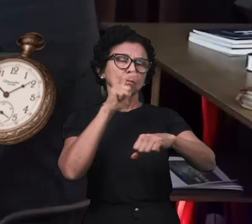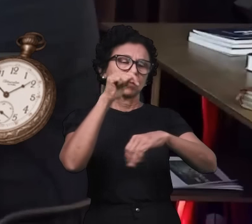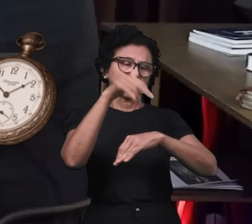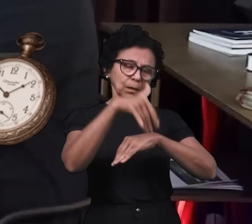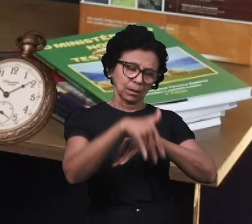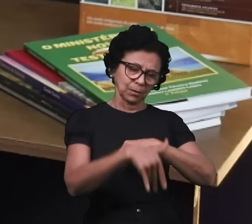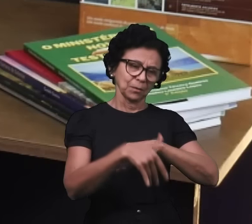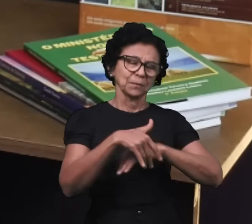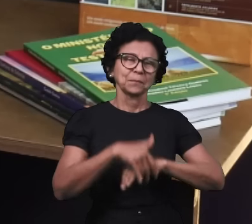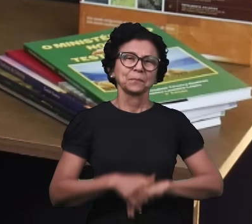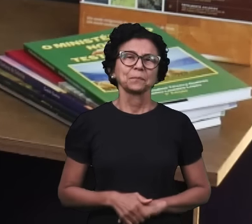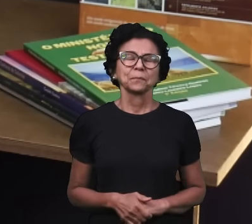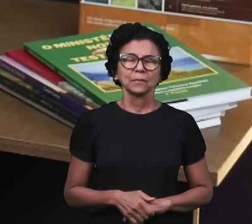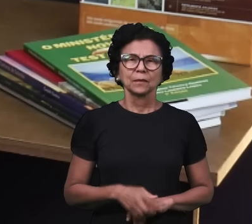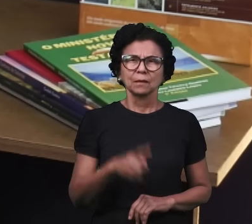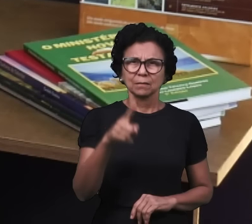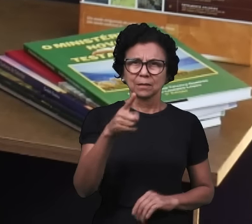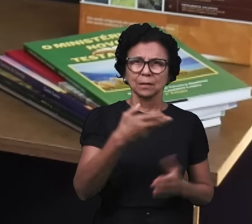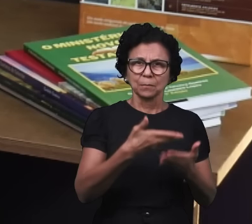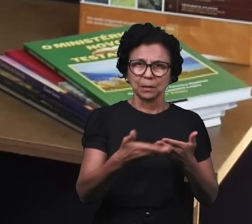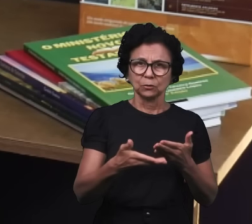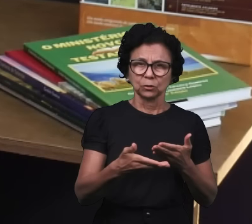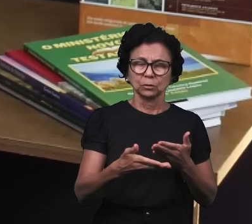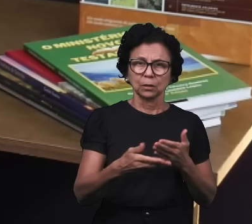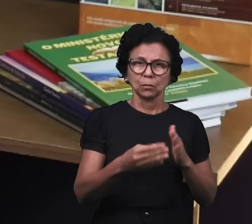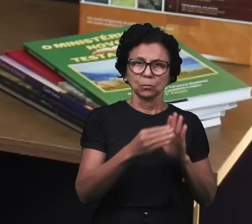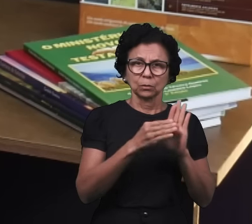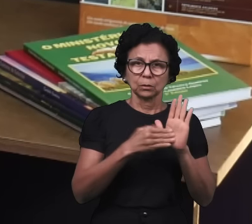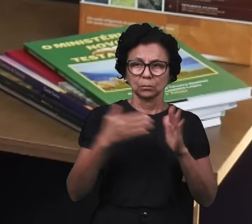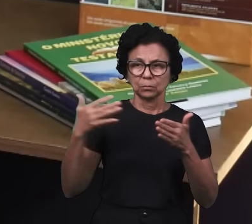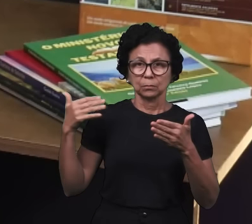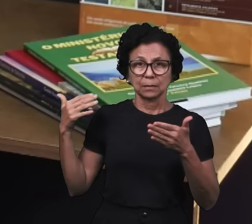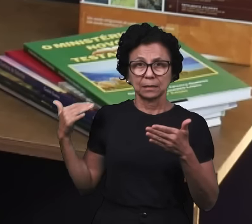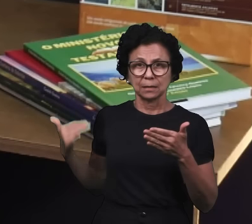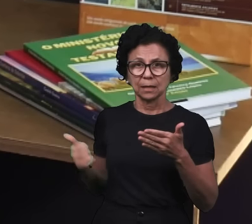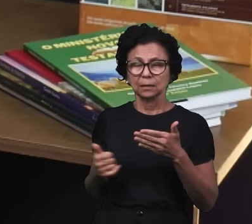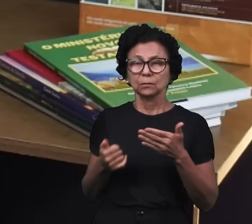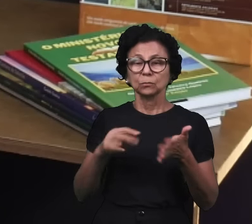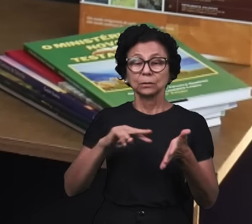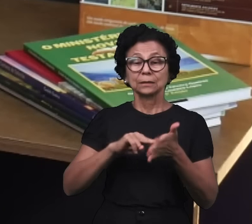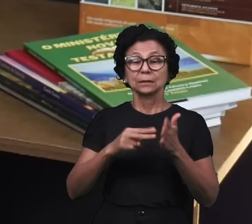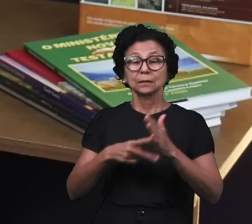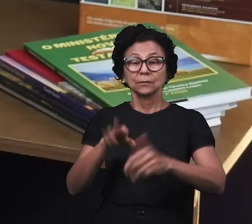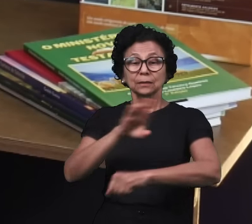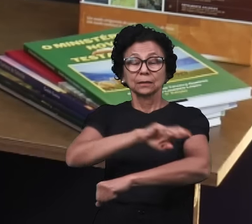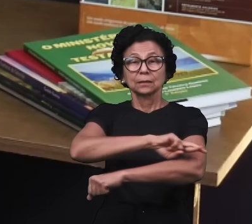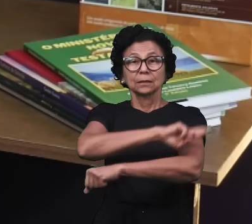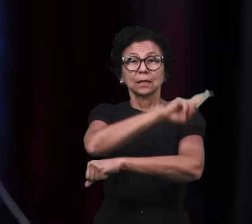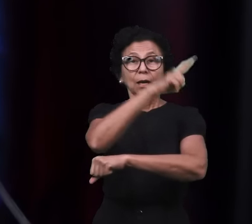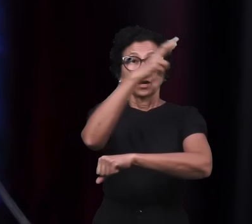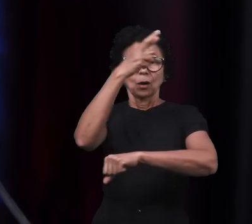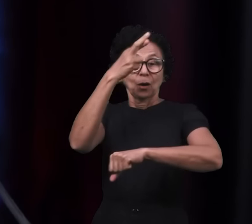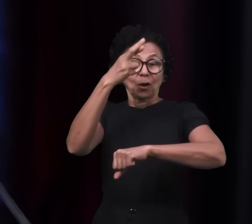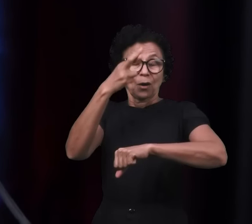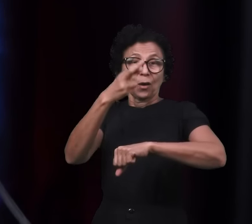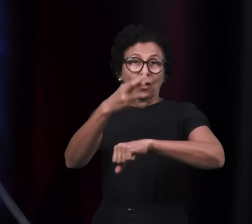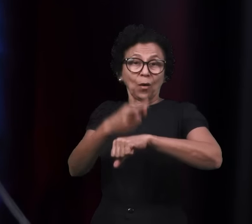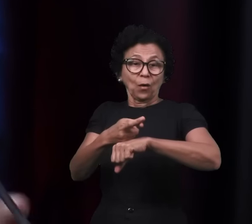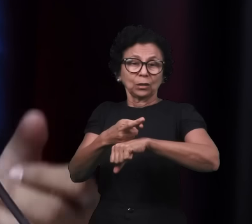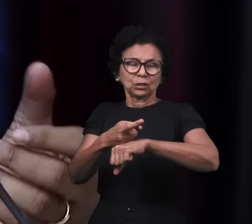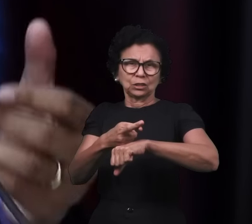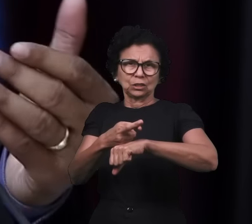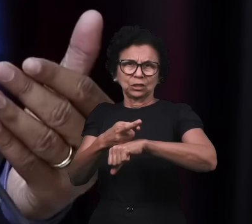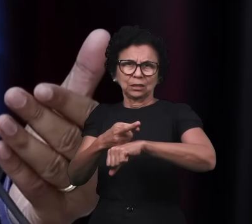assistiram os últimos episódios, o que é essa rocha ferida, pastor Roberto? Essa rocha é o próprio Senhor Jesus,